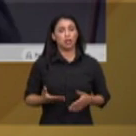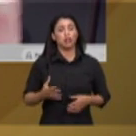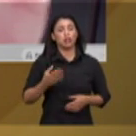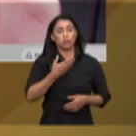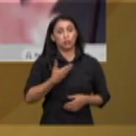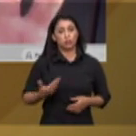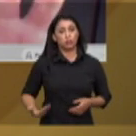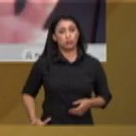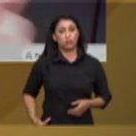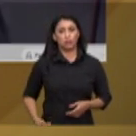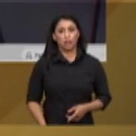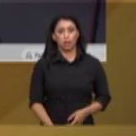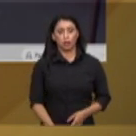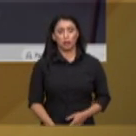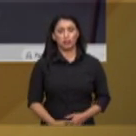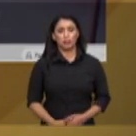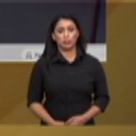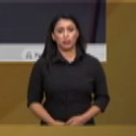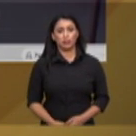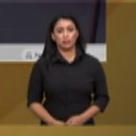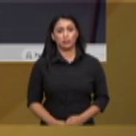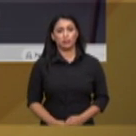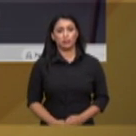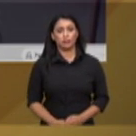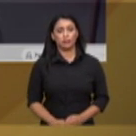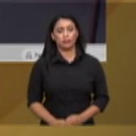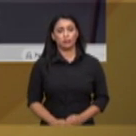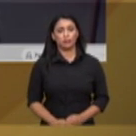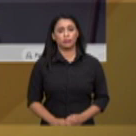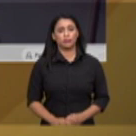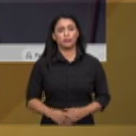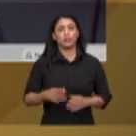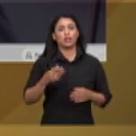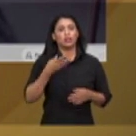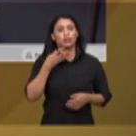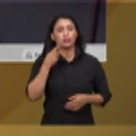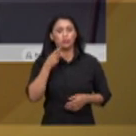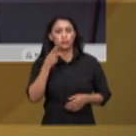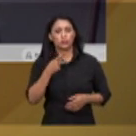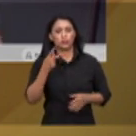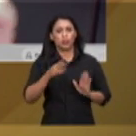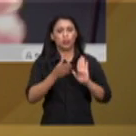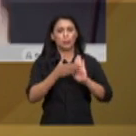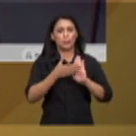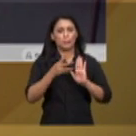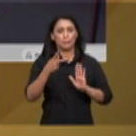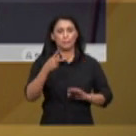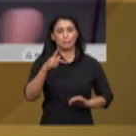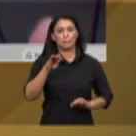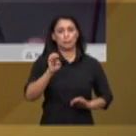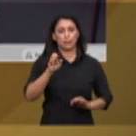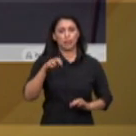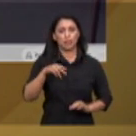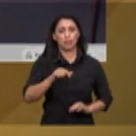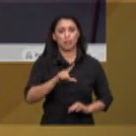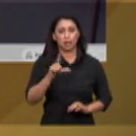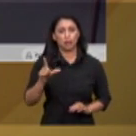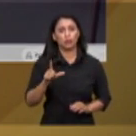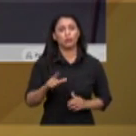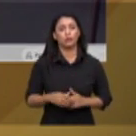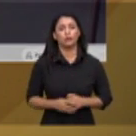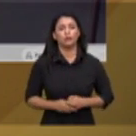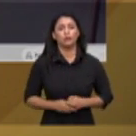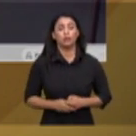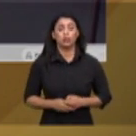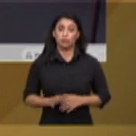Já que nós estamos a falar de questões penais, permito-me, há uma outra razão de natureza